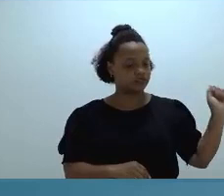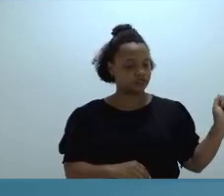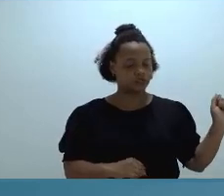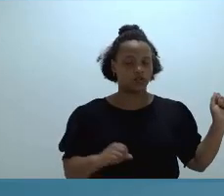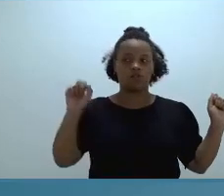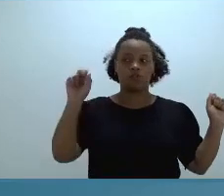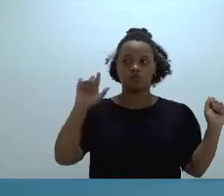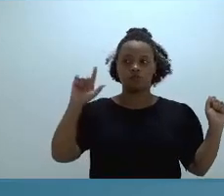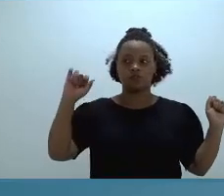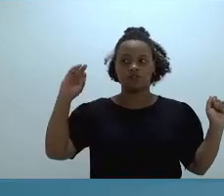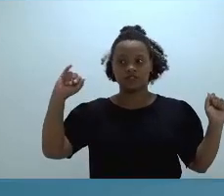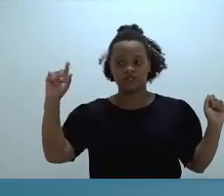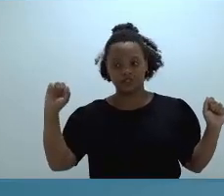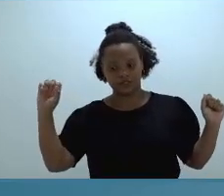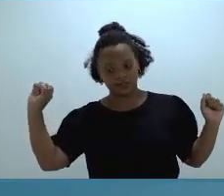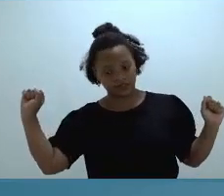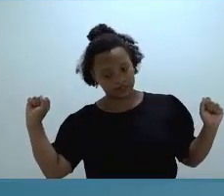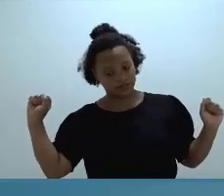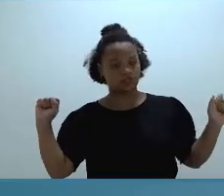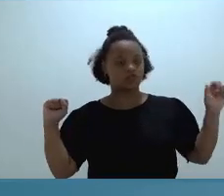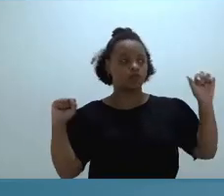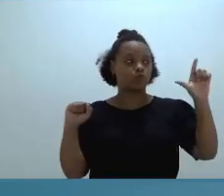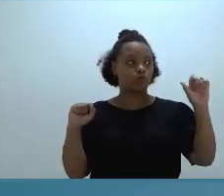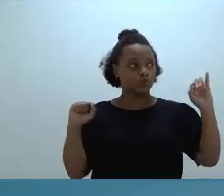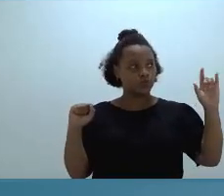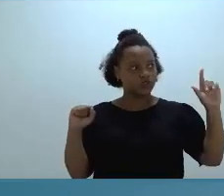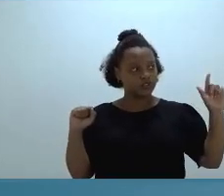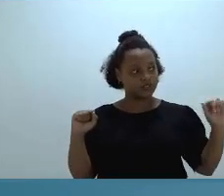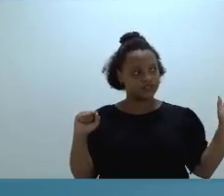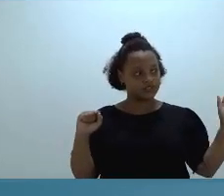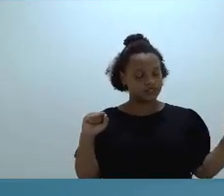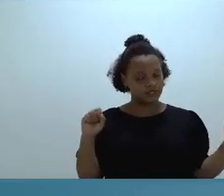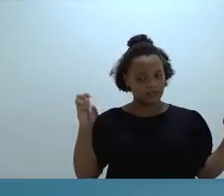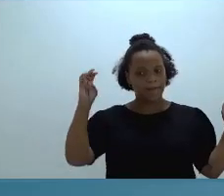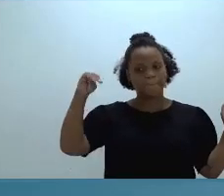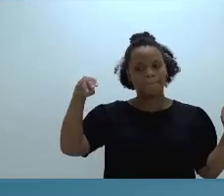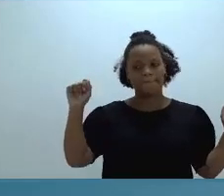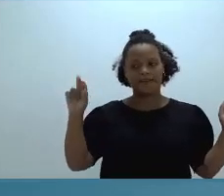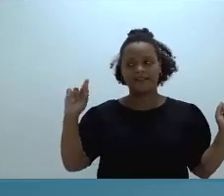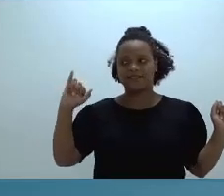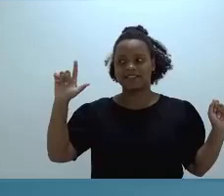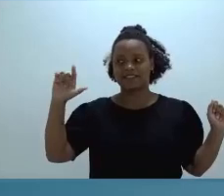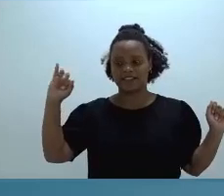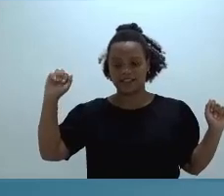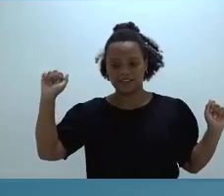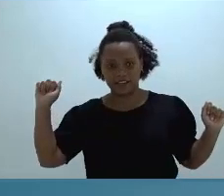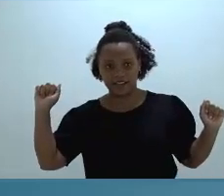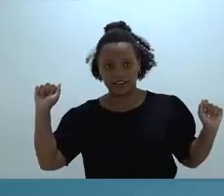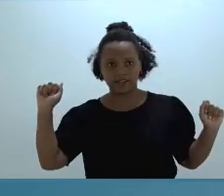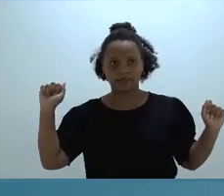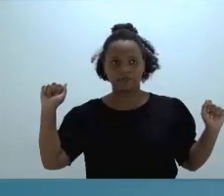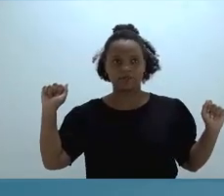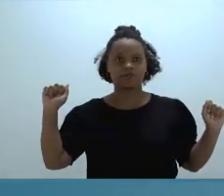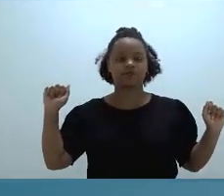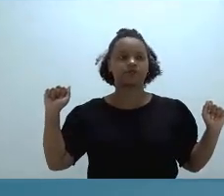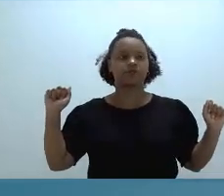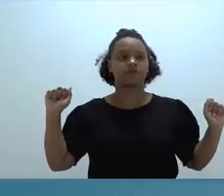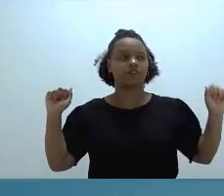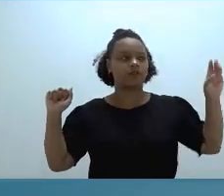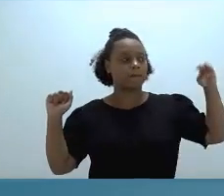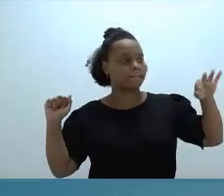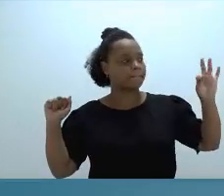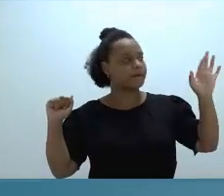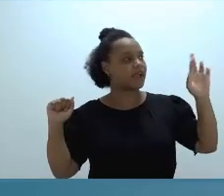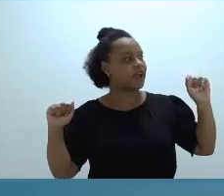Gomes, Luísa do Socorro de Oliveira Mendes, Mariléia Barroso Cavalcante, Márcio Galvão da